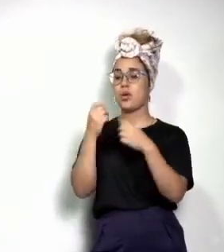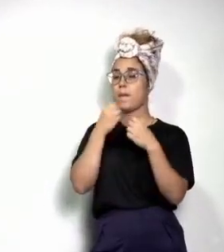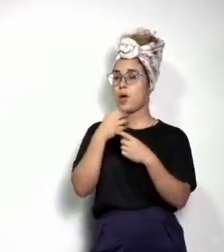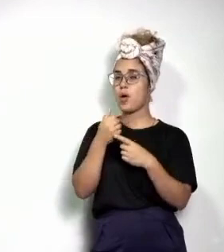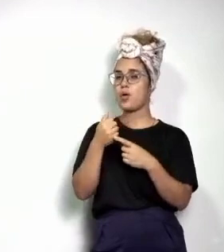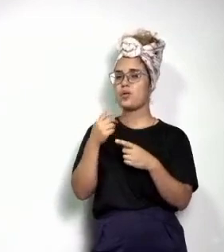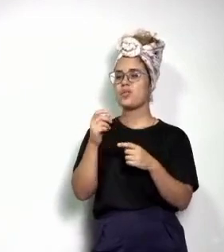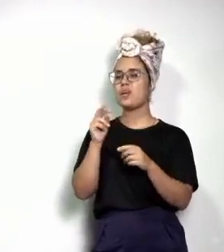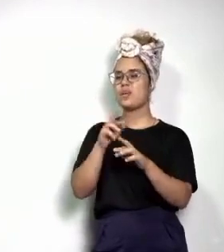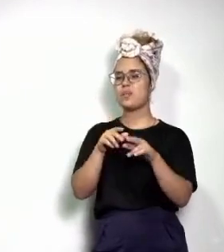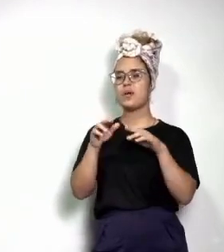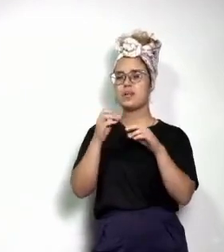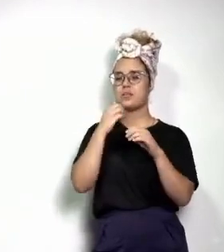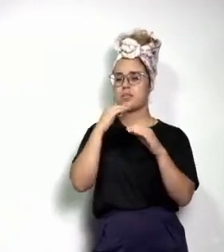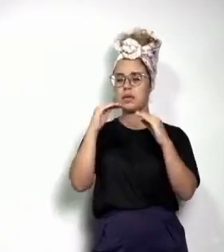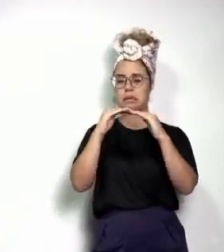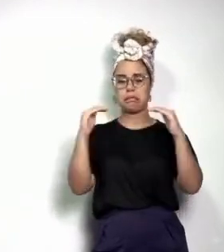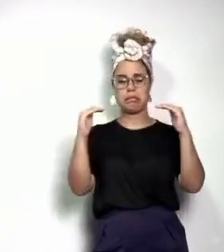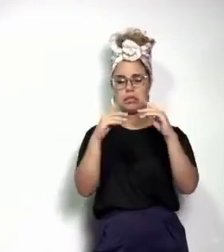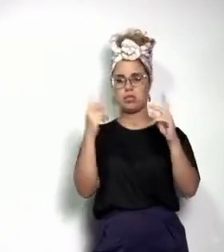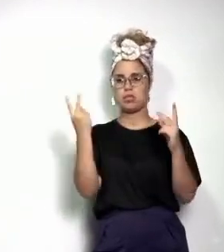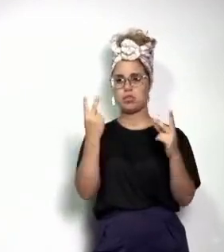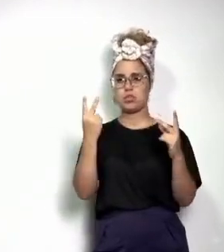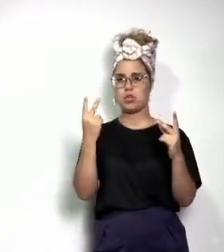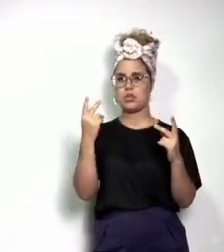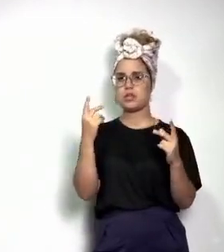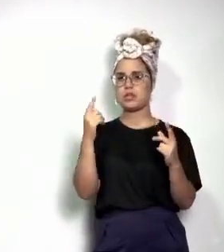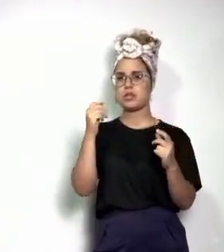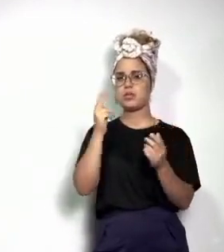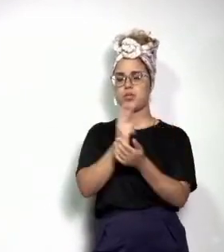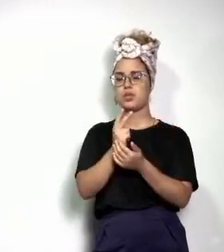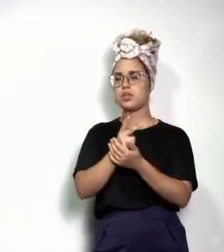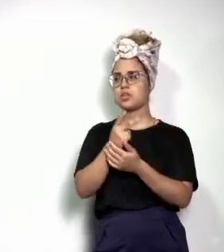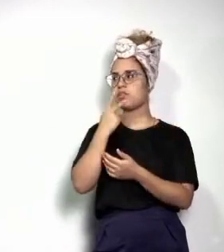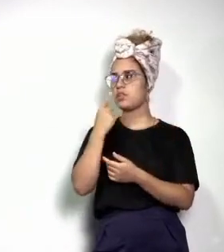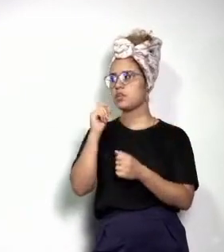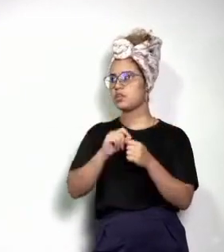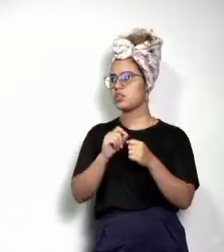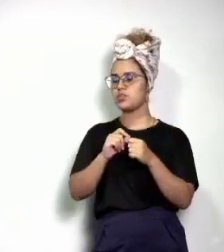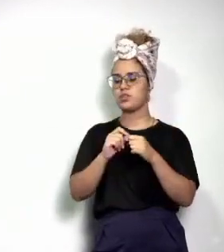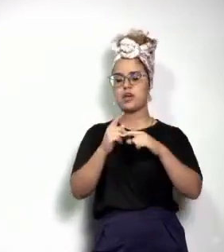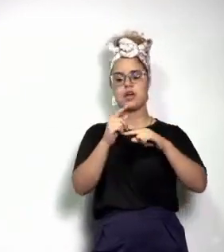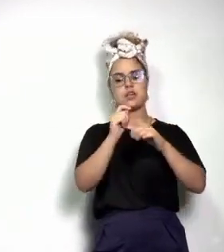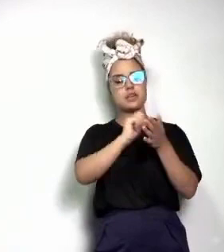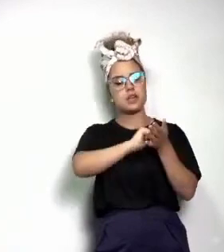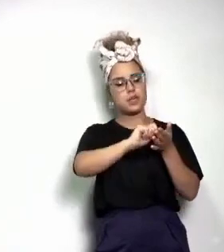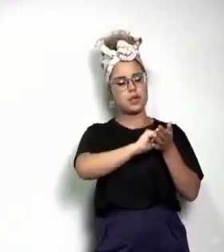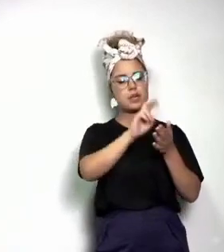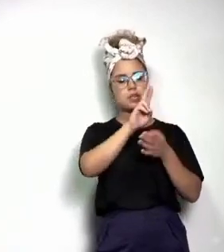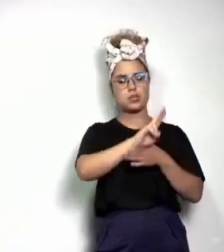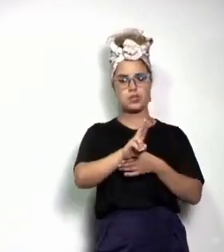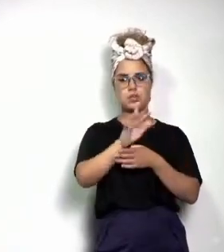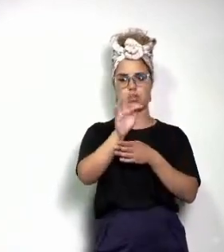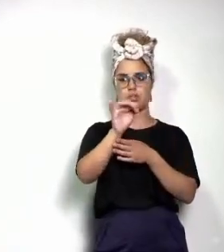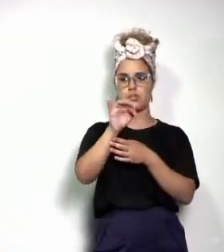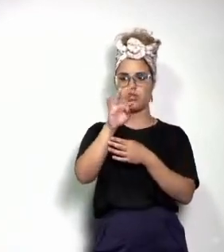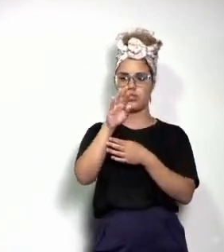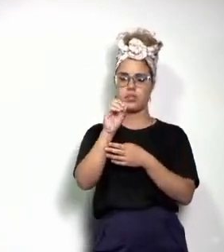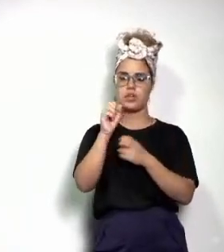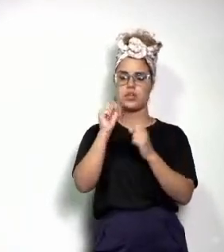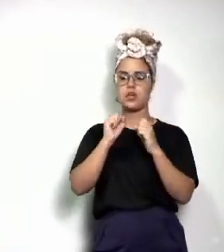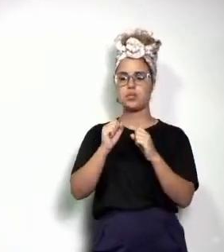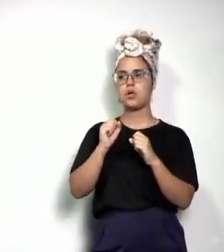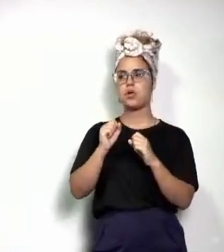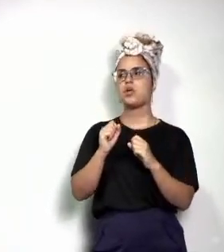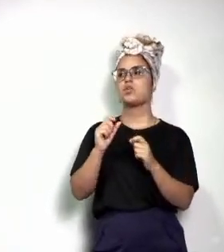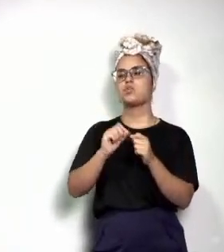ele fica parecendo bem reto dos dois lados, e aí você se confunda. E por isso eu falei que a gente faz aquelas marcações com fita. A gente pode estar